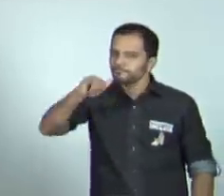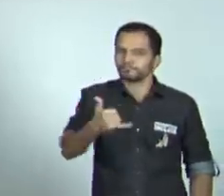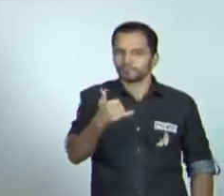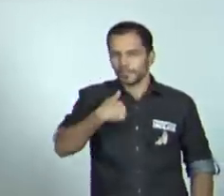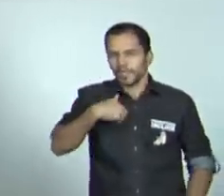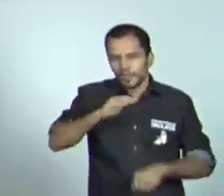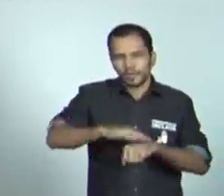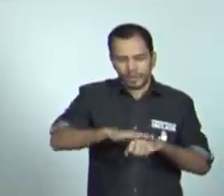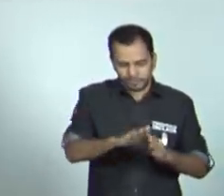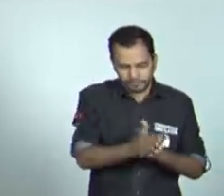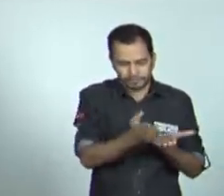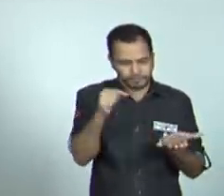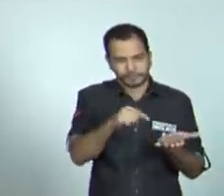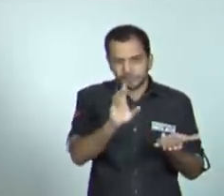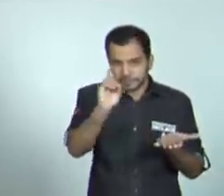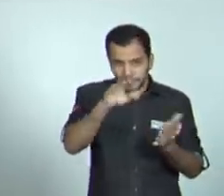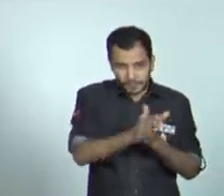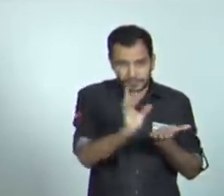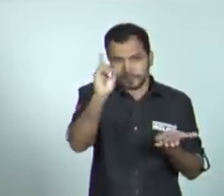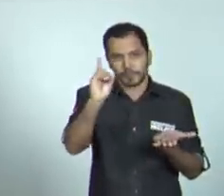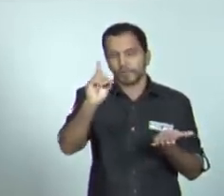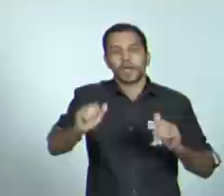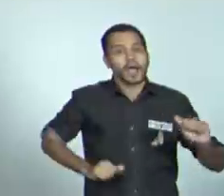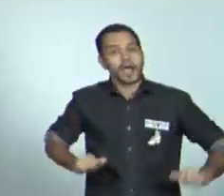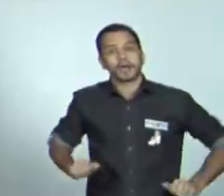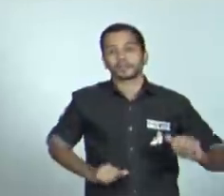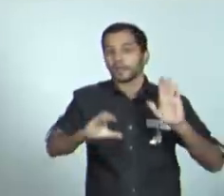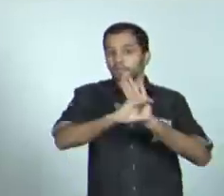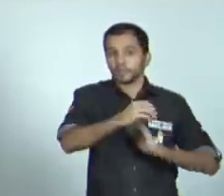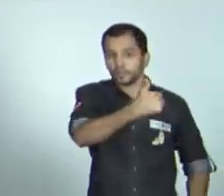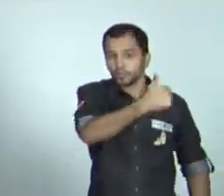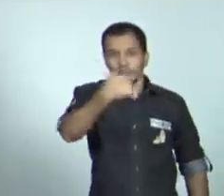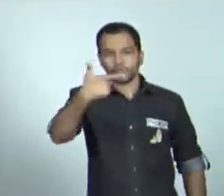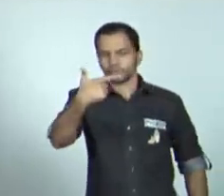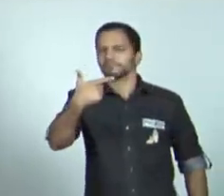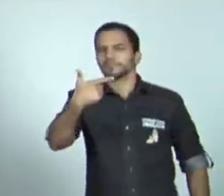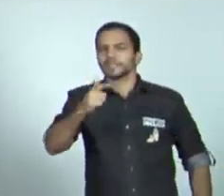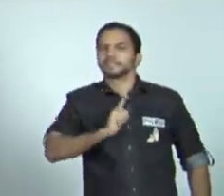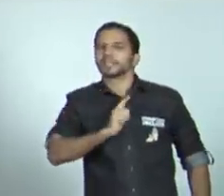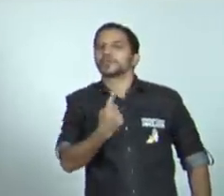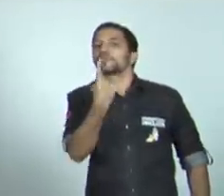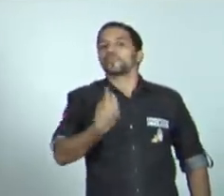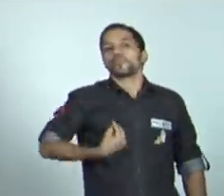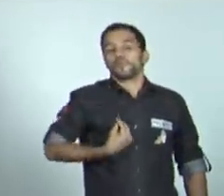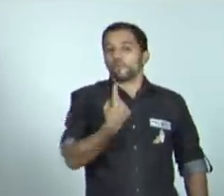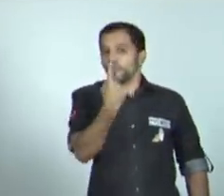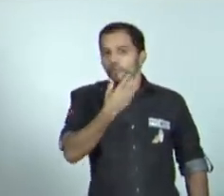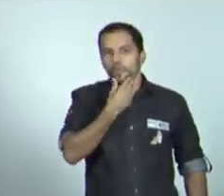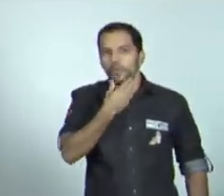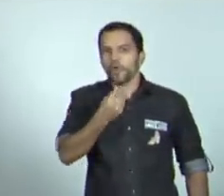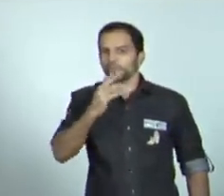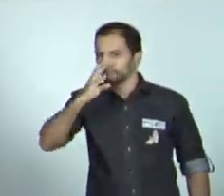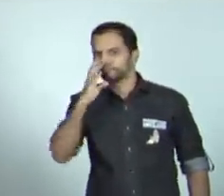bíblico de atos capítulo 12 que fala de um homem ameaçado antes do capítulo 12